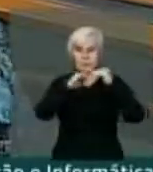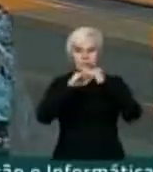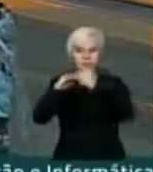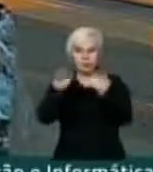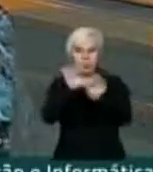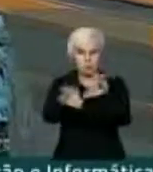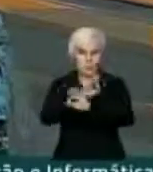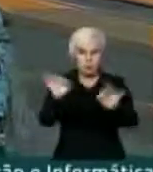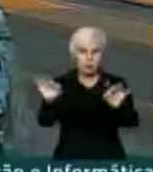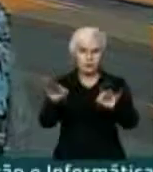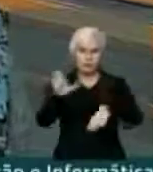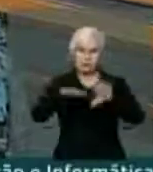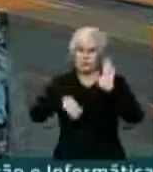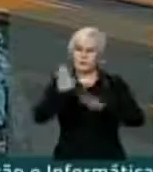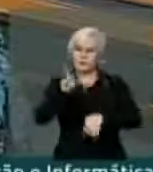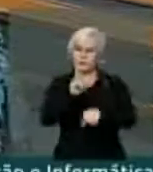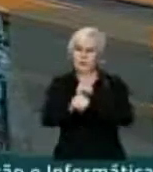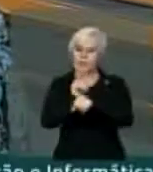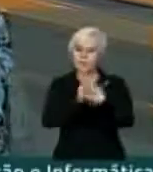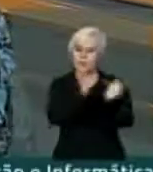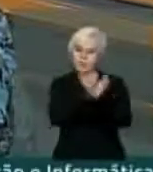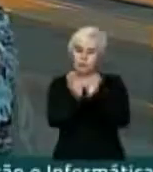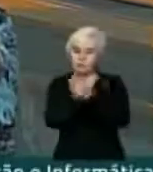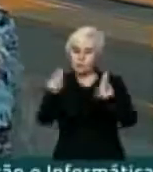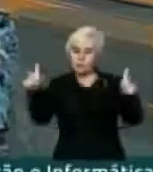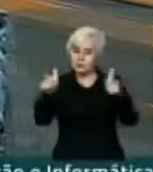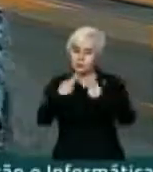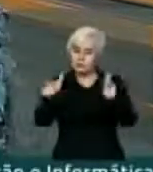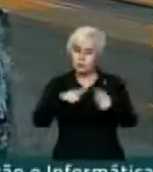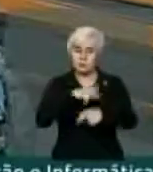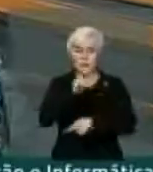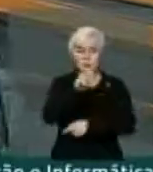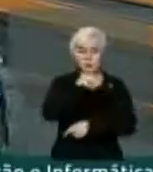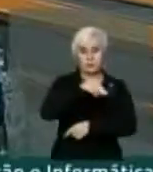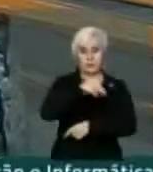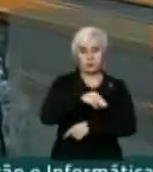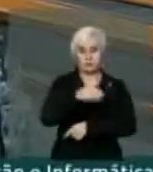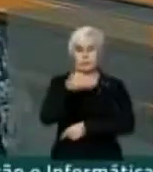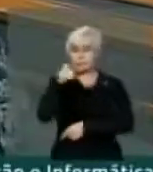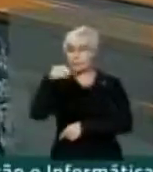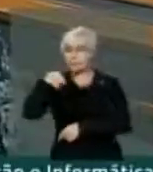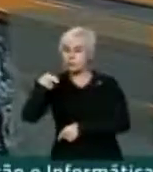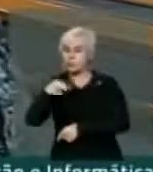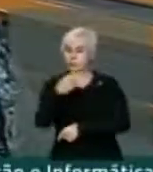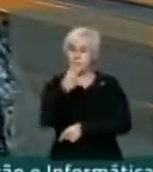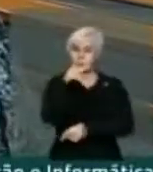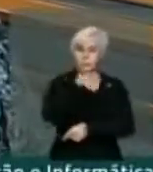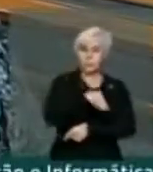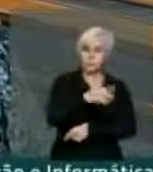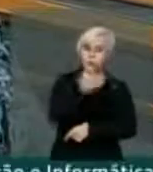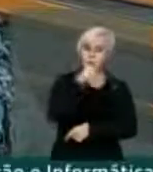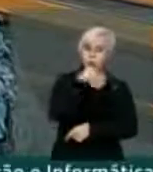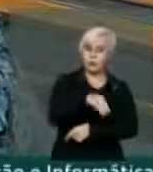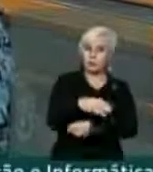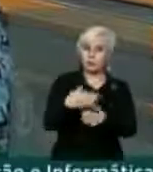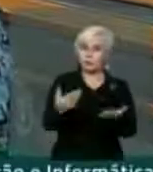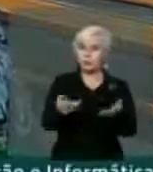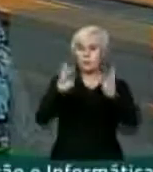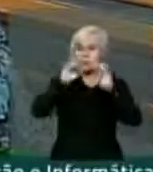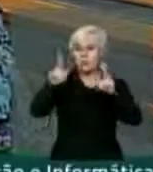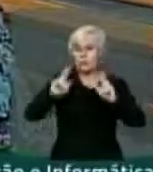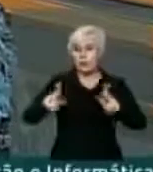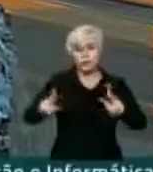isonômico. Dependendo do tamanho dos partidos, um tem 12 minutos, outro tem 6 minutos, o outro tem 2 minutos, ou menos de 2 minutos.